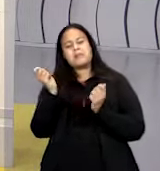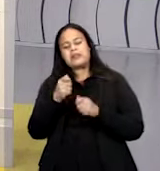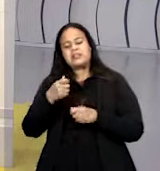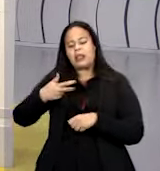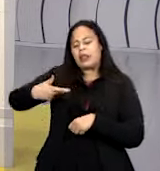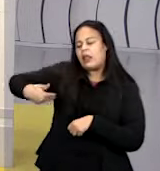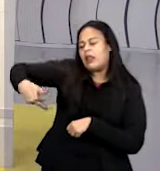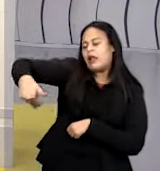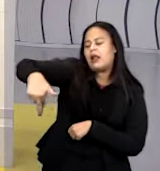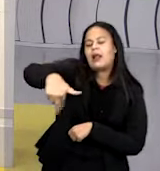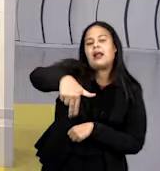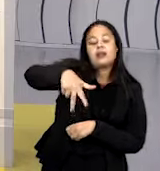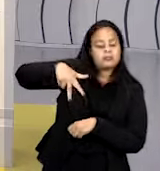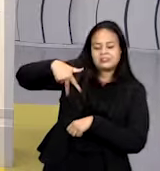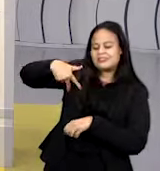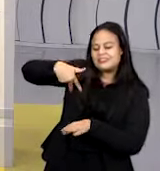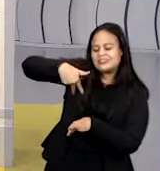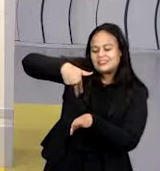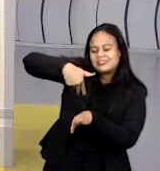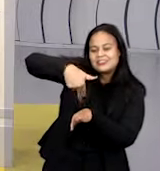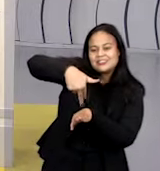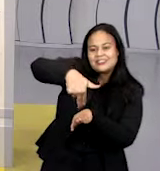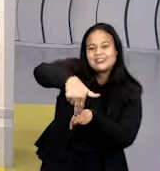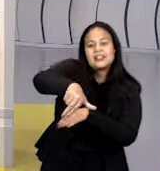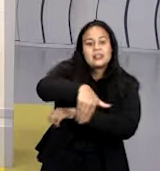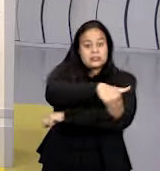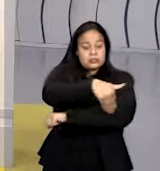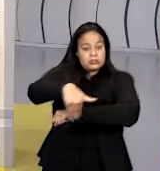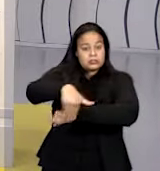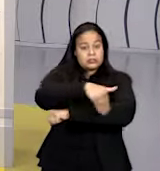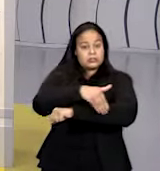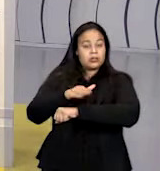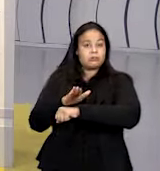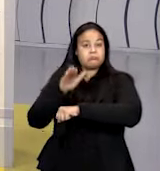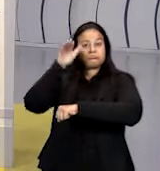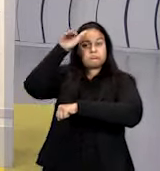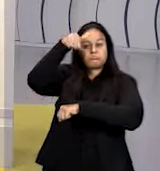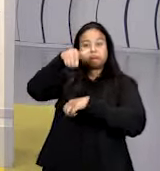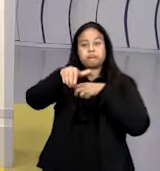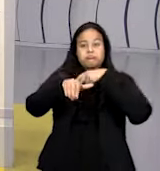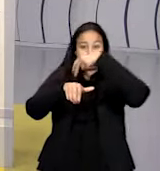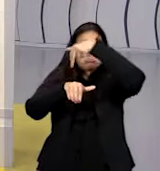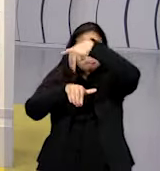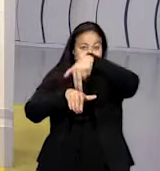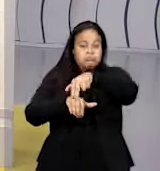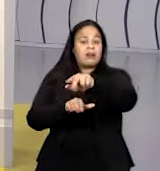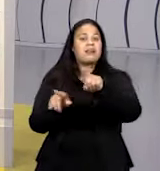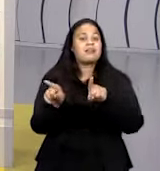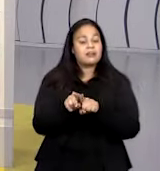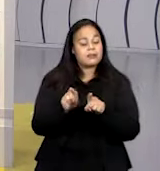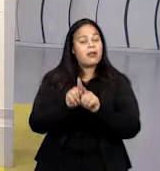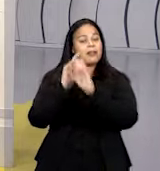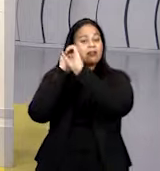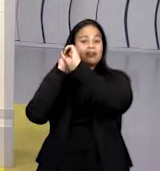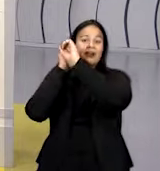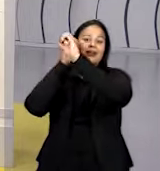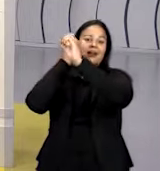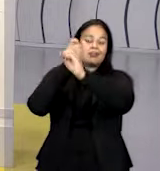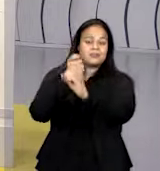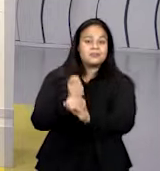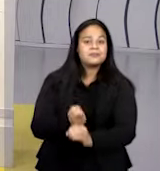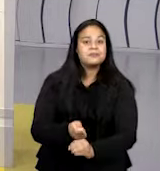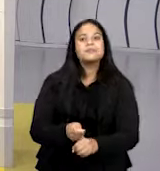construção. Estradas são construções, viadutos são construções. As construções,